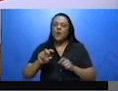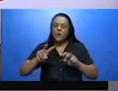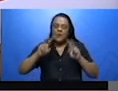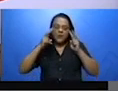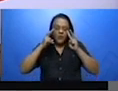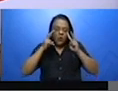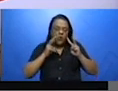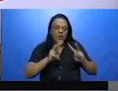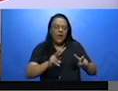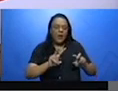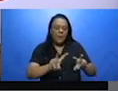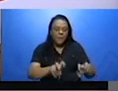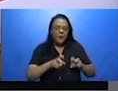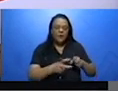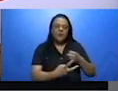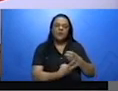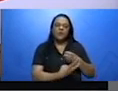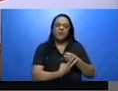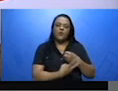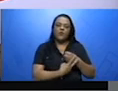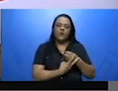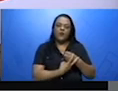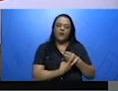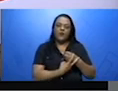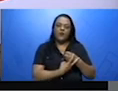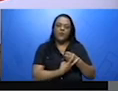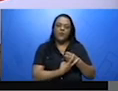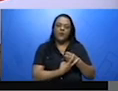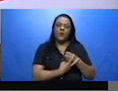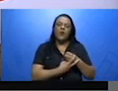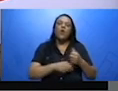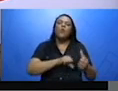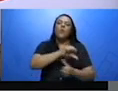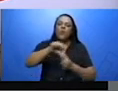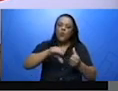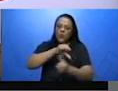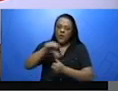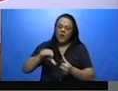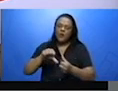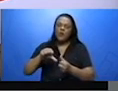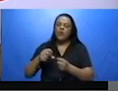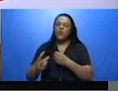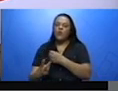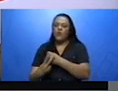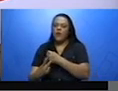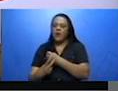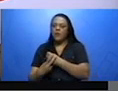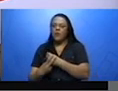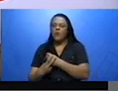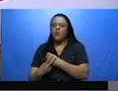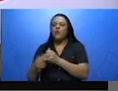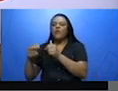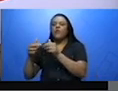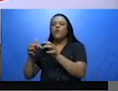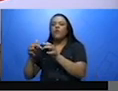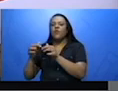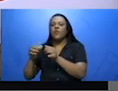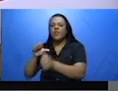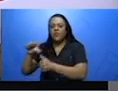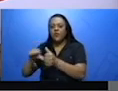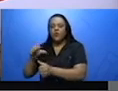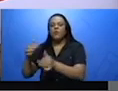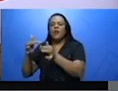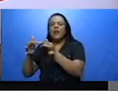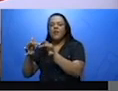perfeito do indicativo. Ele já estava conjugado. Ele vem para o infinitivo e eu faço com que essa oração se torne